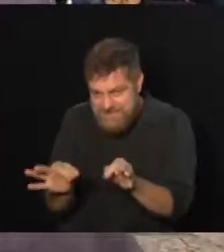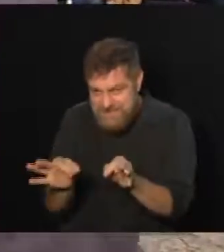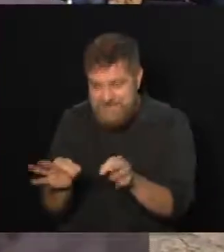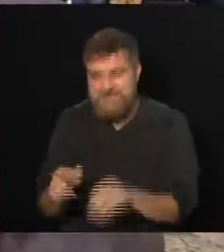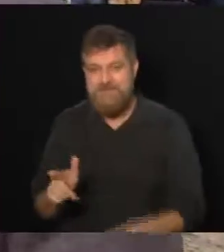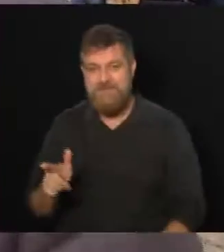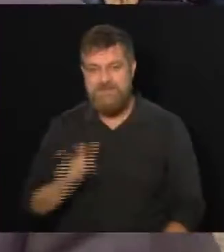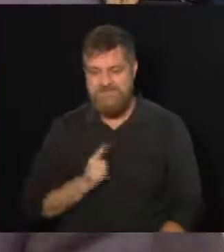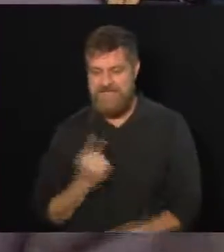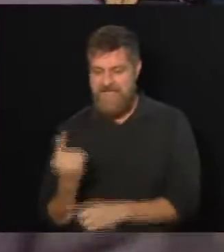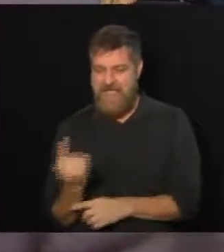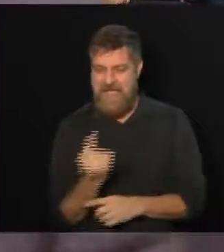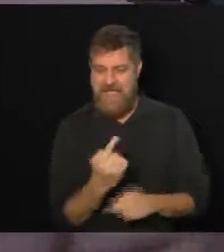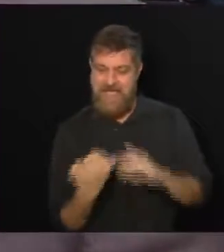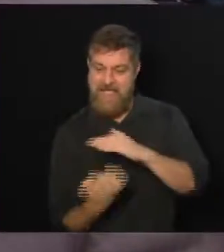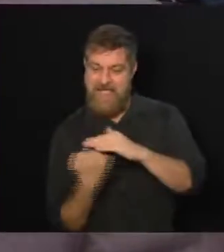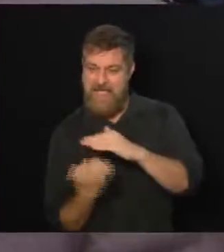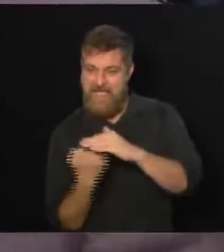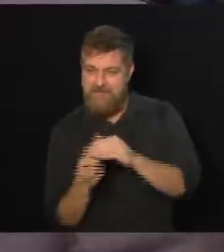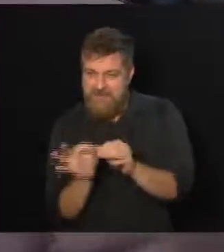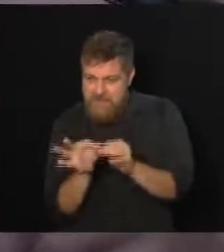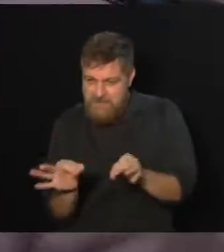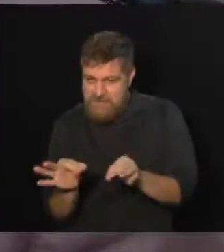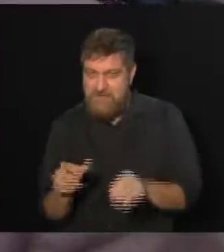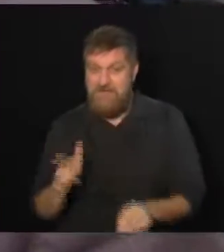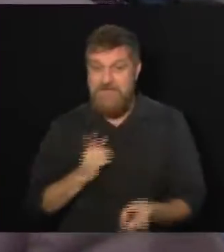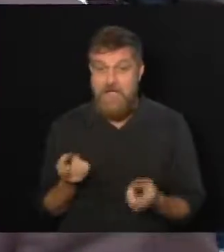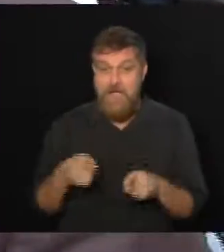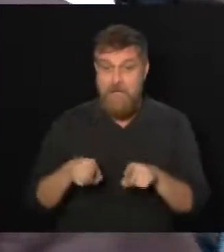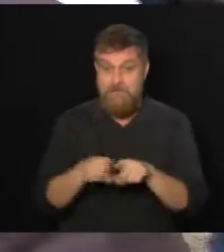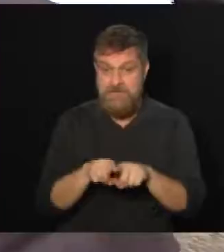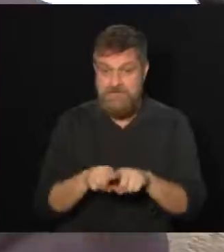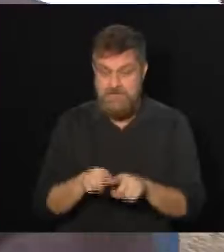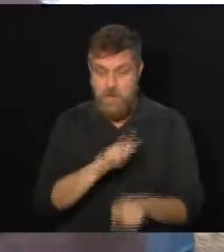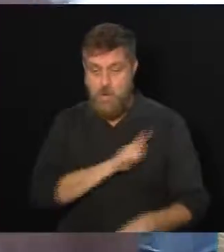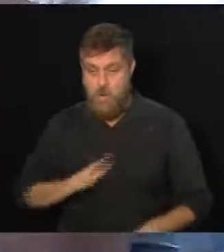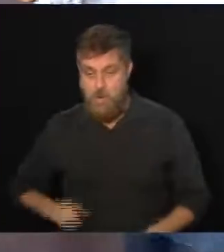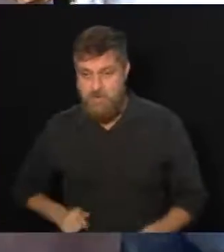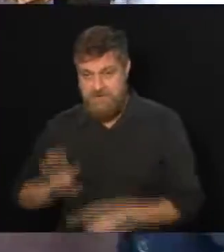e individual empreendedor. Essa parceria entre o Estado,